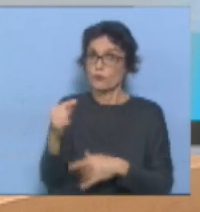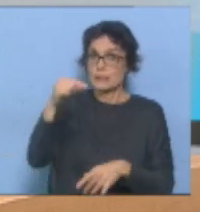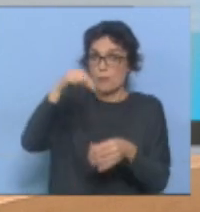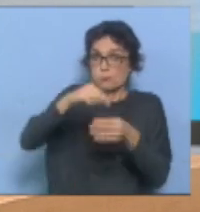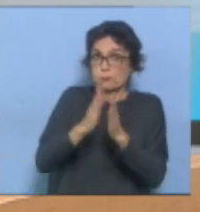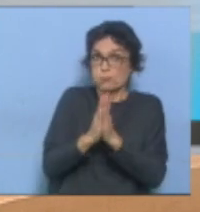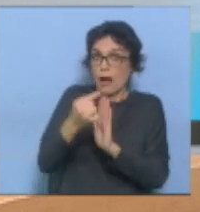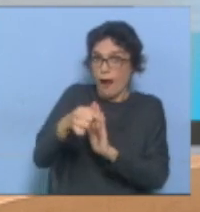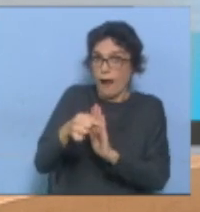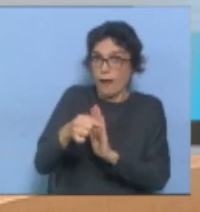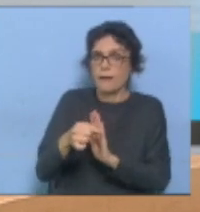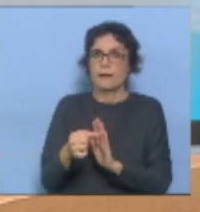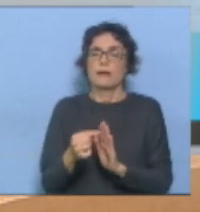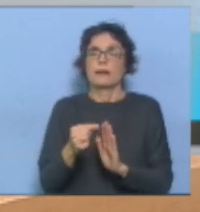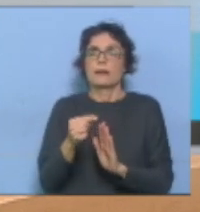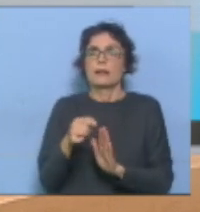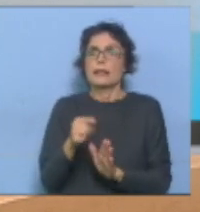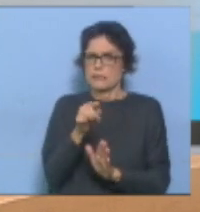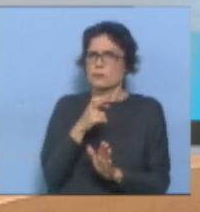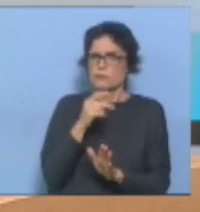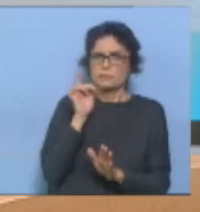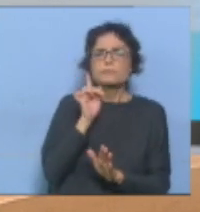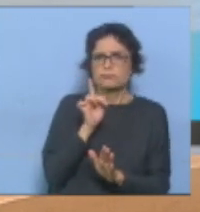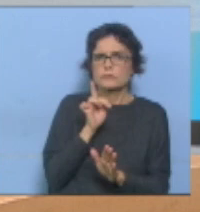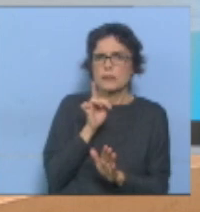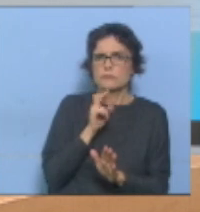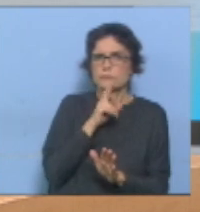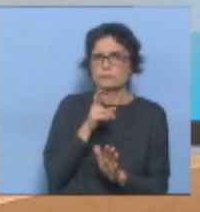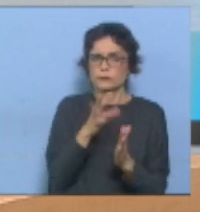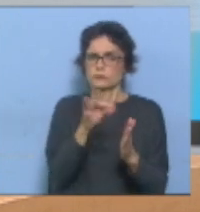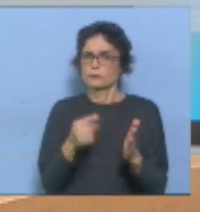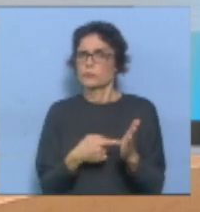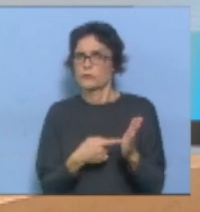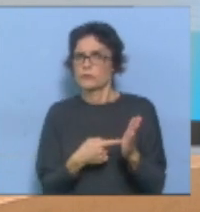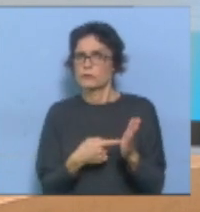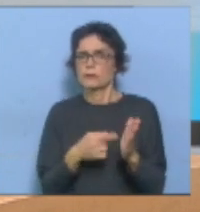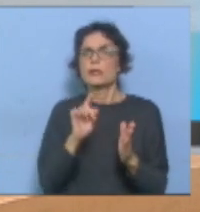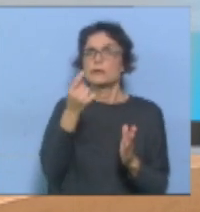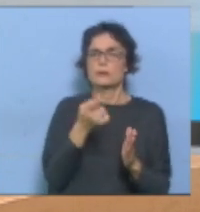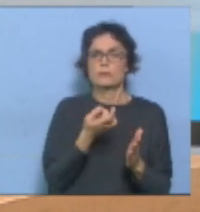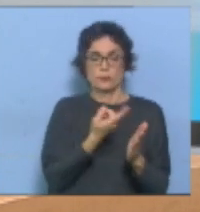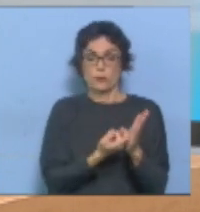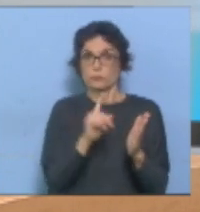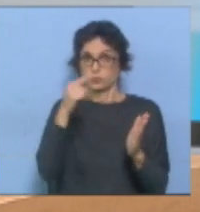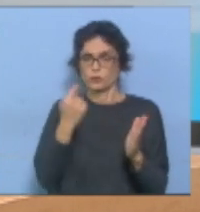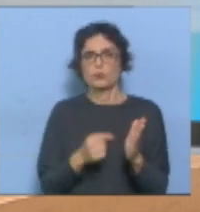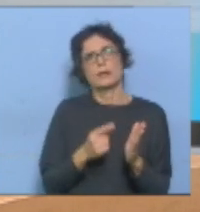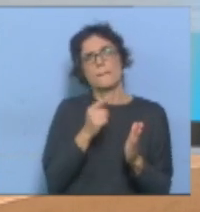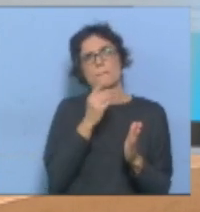a questão e é muito importante como resposta. Depois perguntou-se em relação ao tipo de